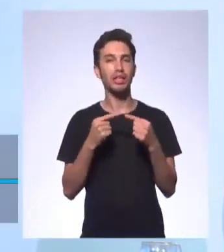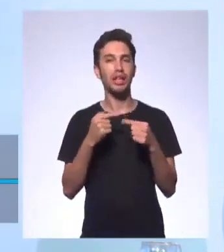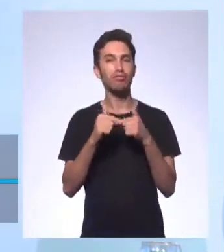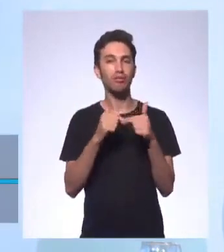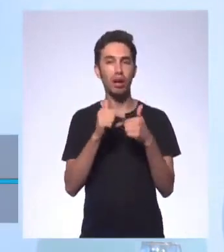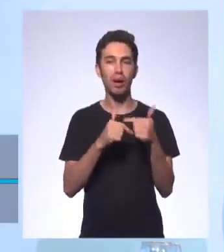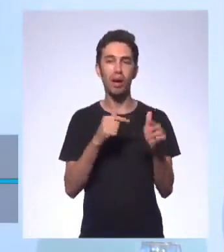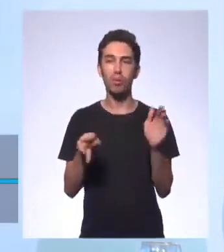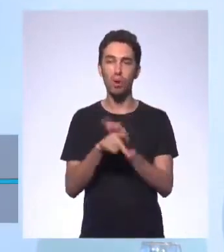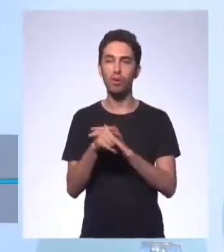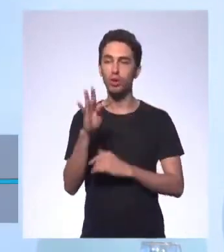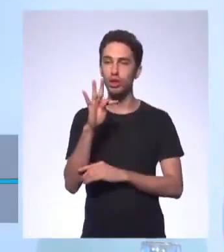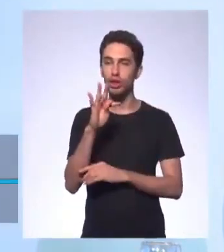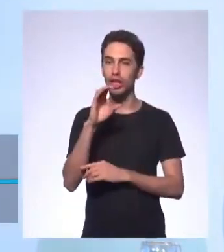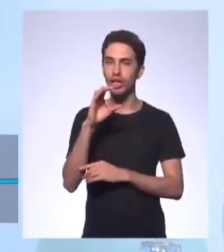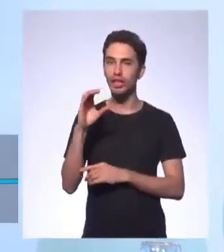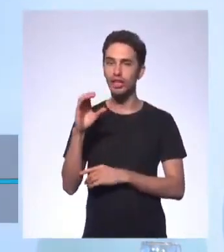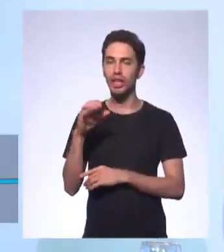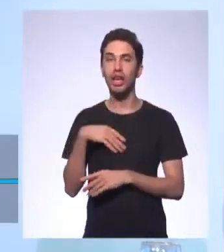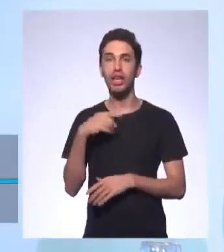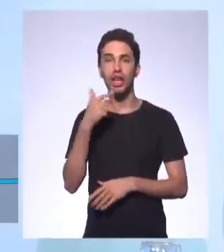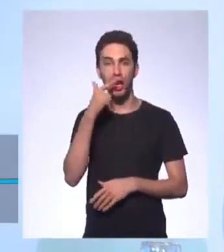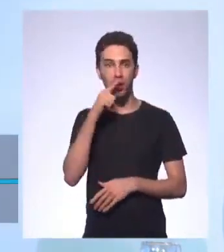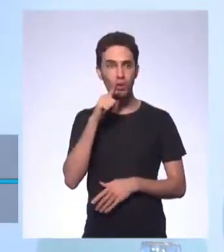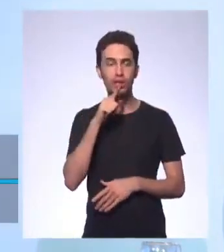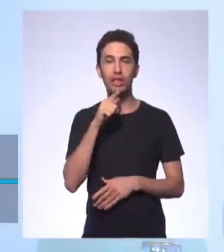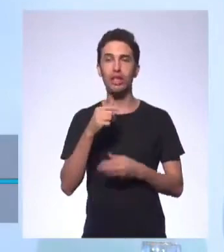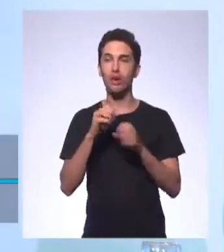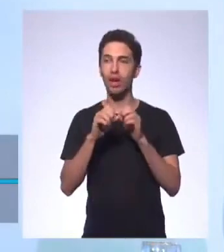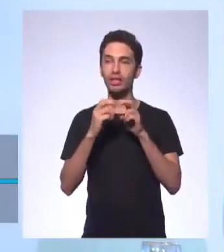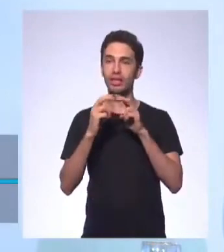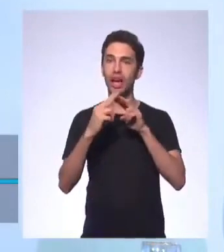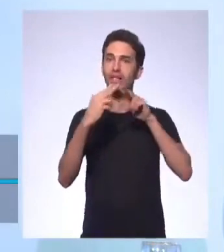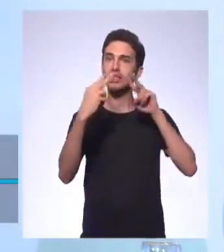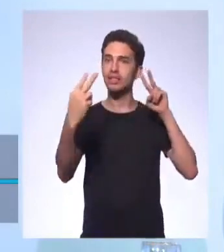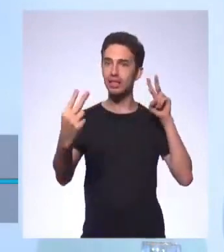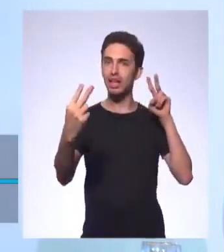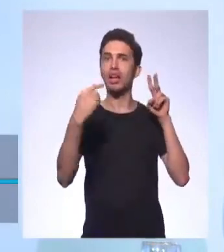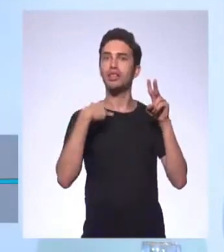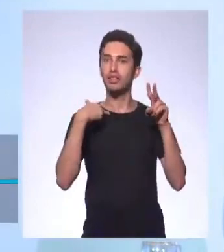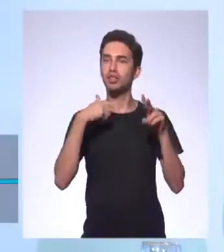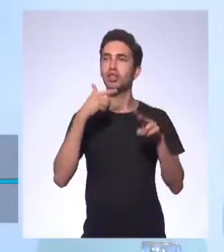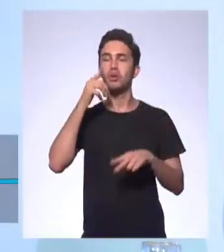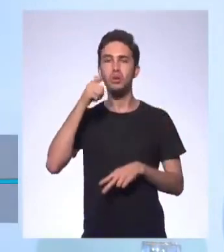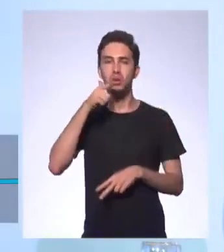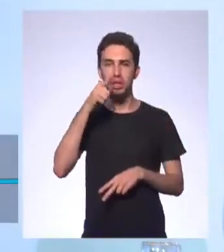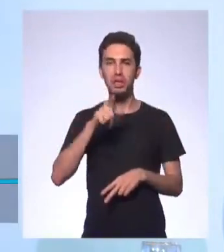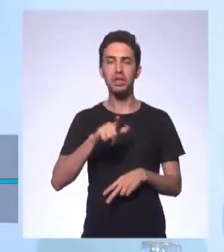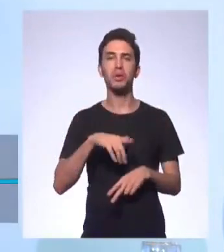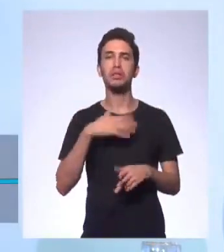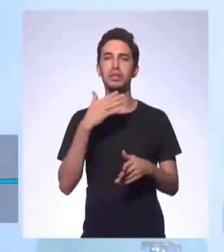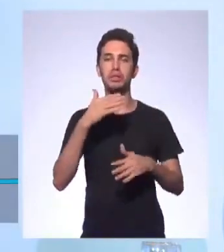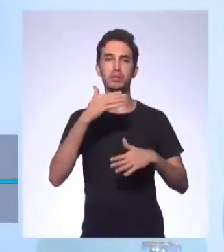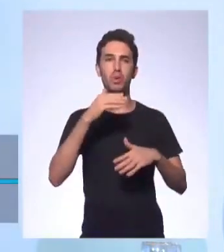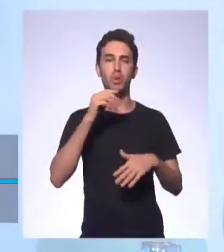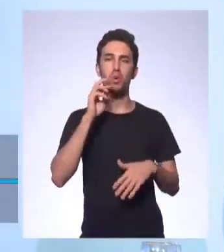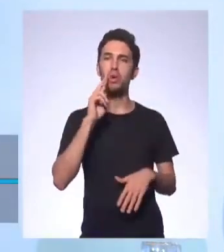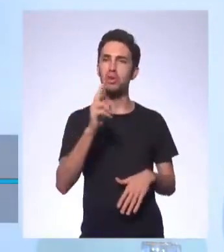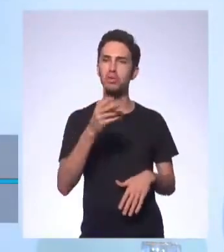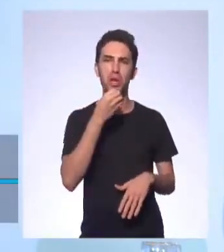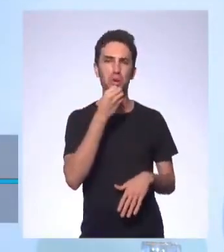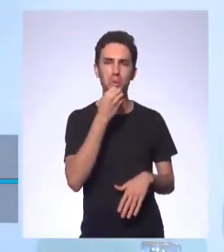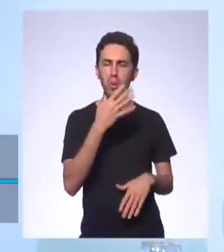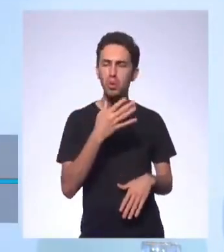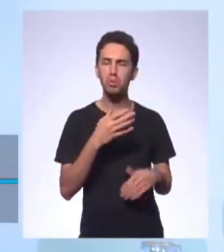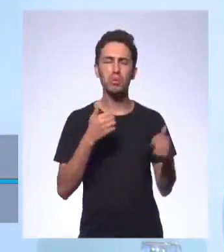mesmo. E ela passou à distância, né, em remoto, e conseguiu esse resultado maravilhoso. Eu não trouxe aqui para vocês nas